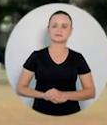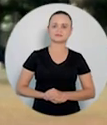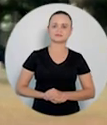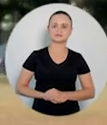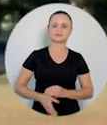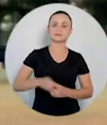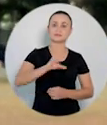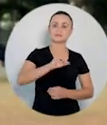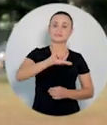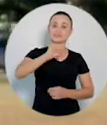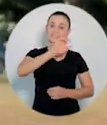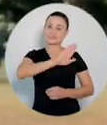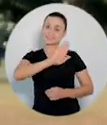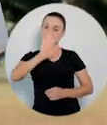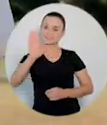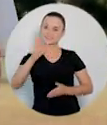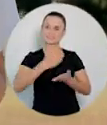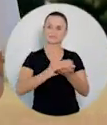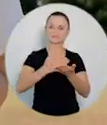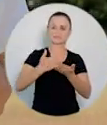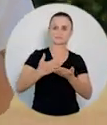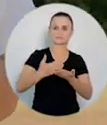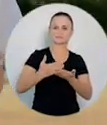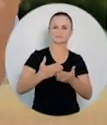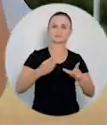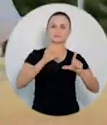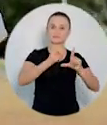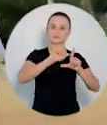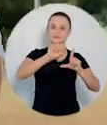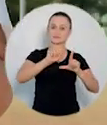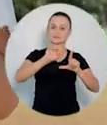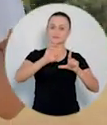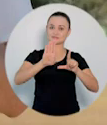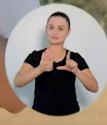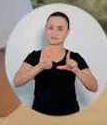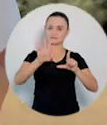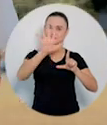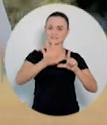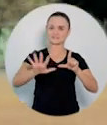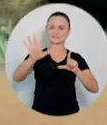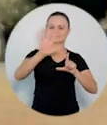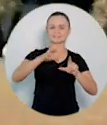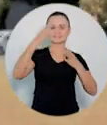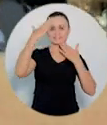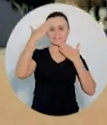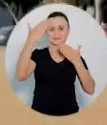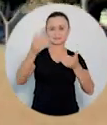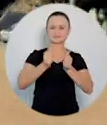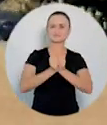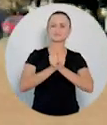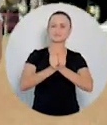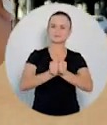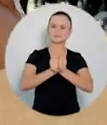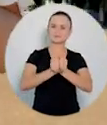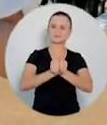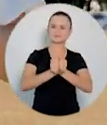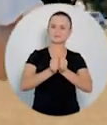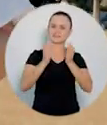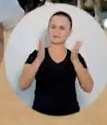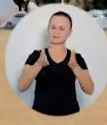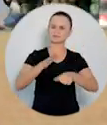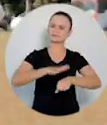Olá, começa agora mais um OAB Nacional. Obrigada por sua companhia. A partir deste momento, você confere comigo